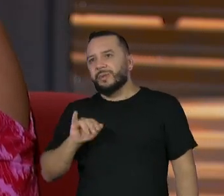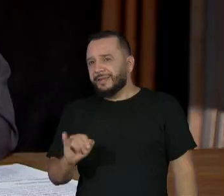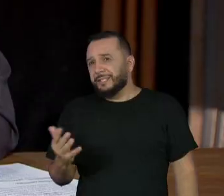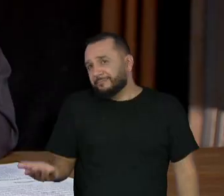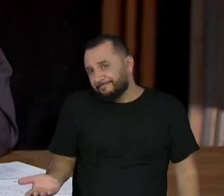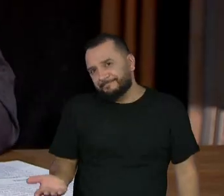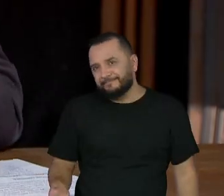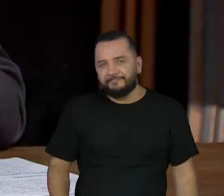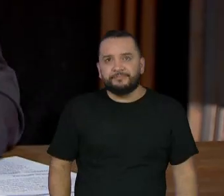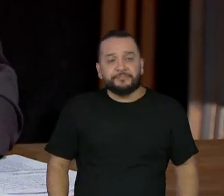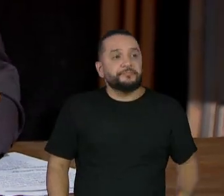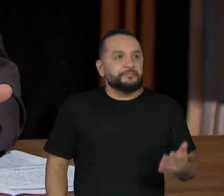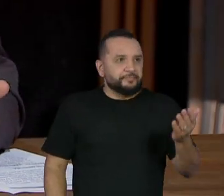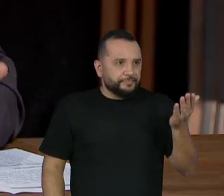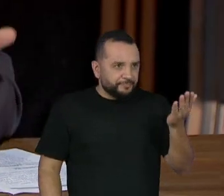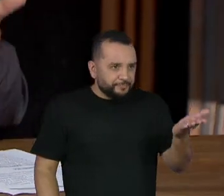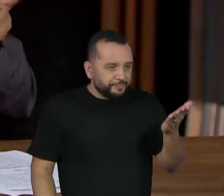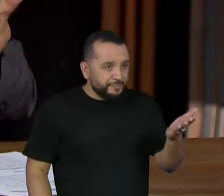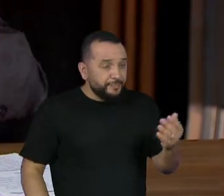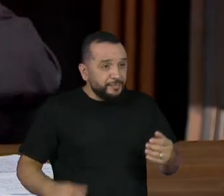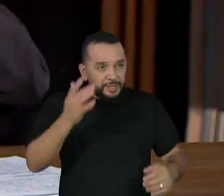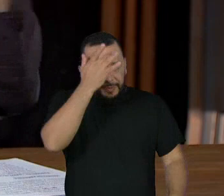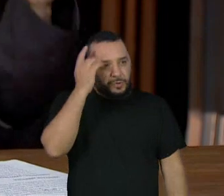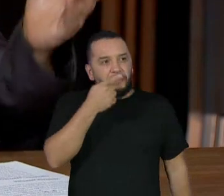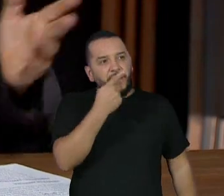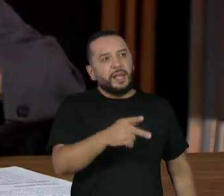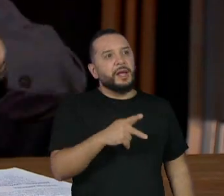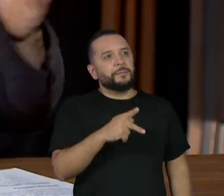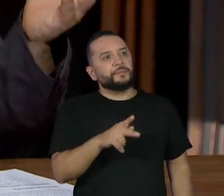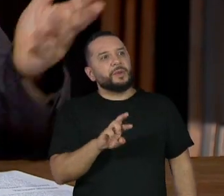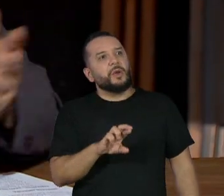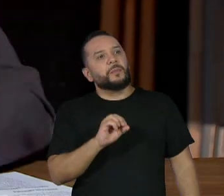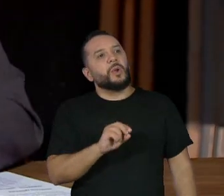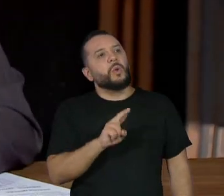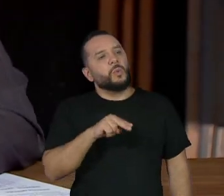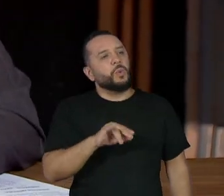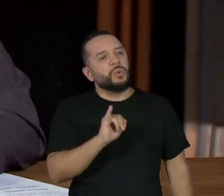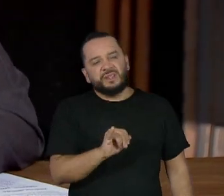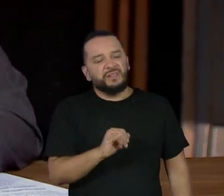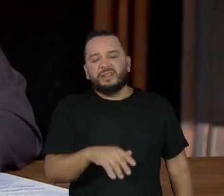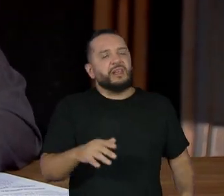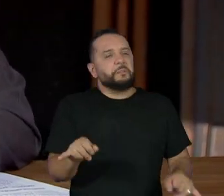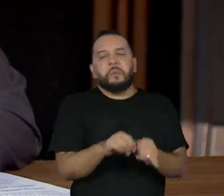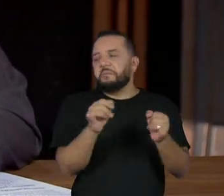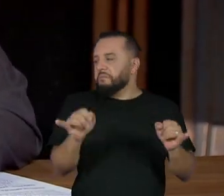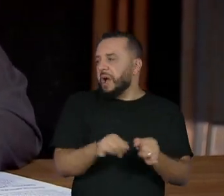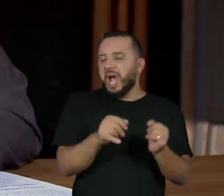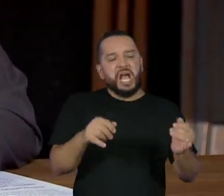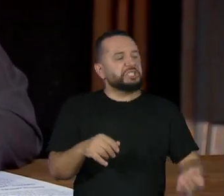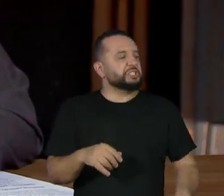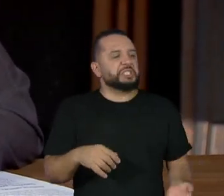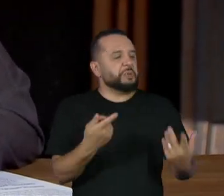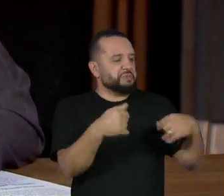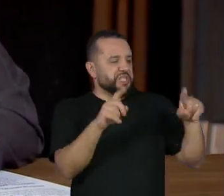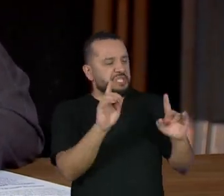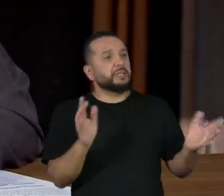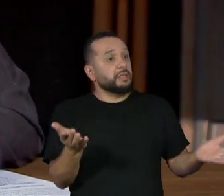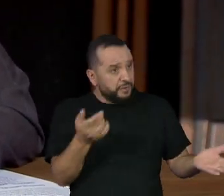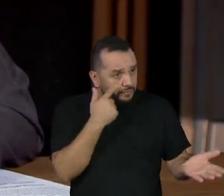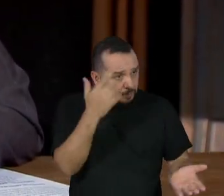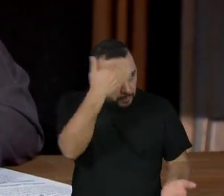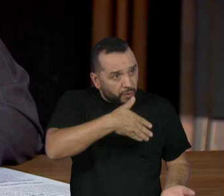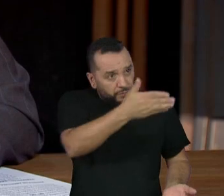você. Você desmente quem fala que ProUni é isso, é aquilo, né? Mas tem muita